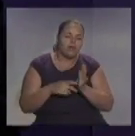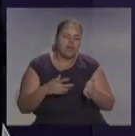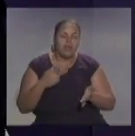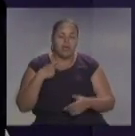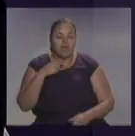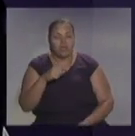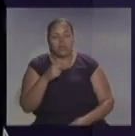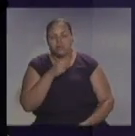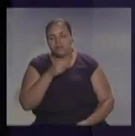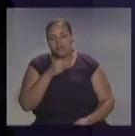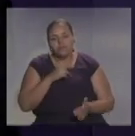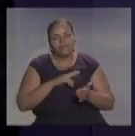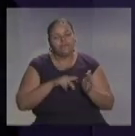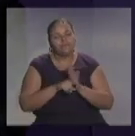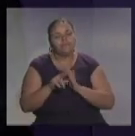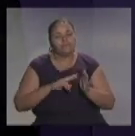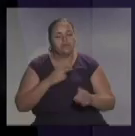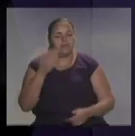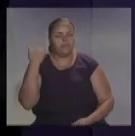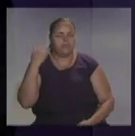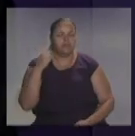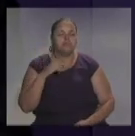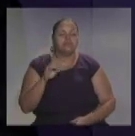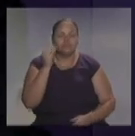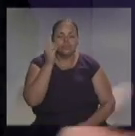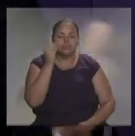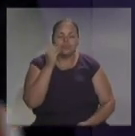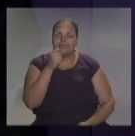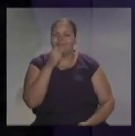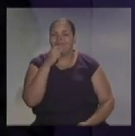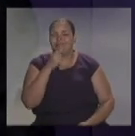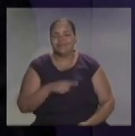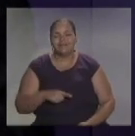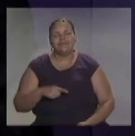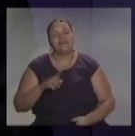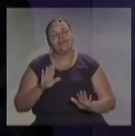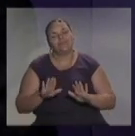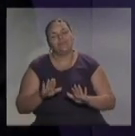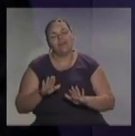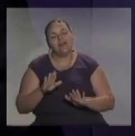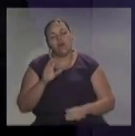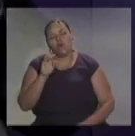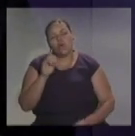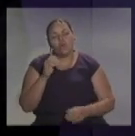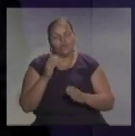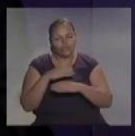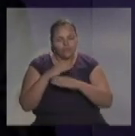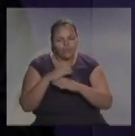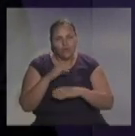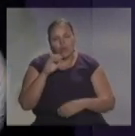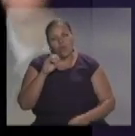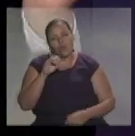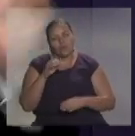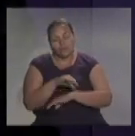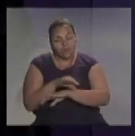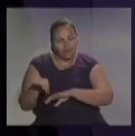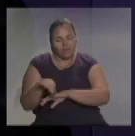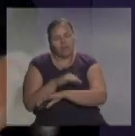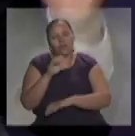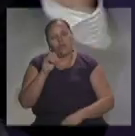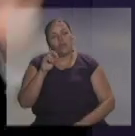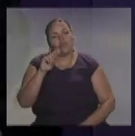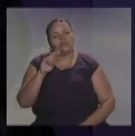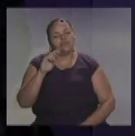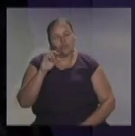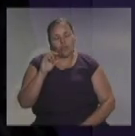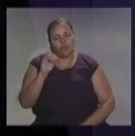dele, uma entrevista dele. Isso nós temos exemplos claros. Aí outro dia foi engraçado. Ah, mas o Oscar Niemeyer viveu 90 e poucos anos,